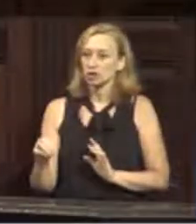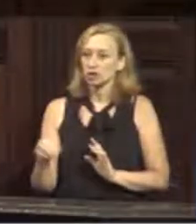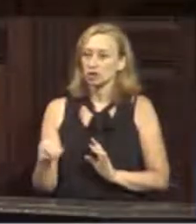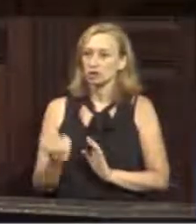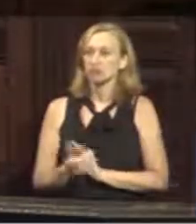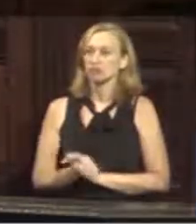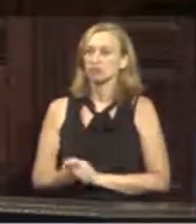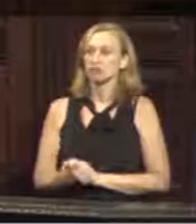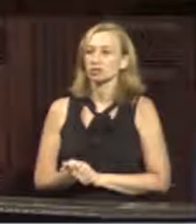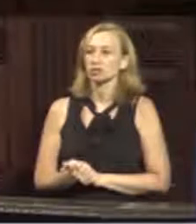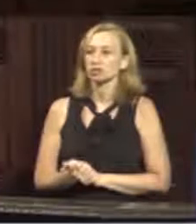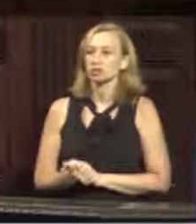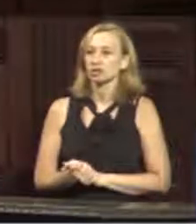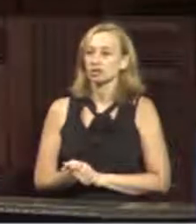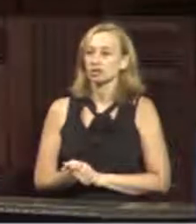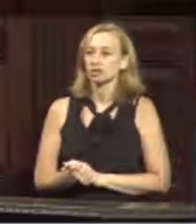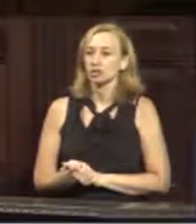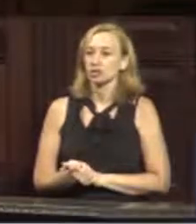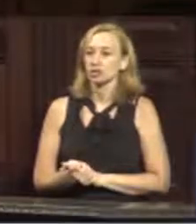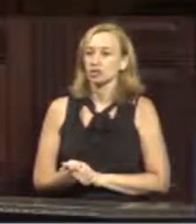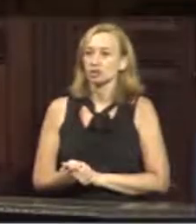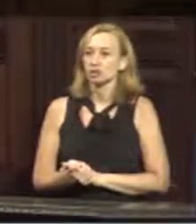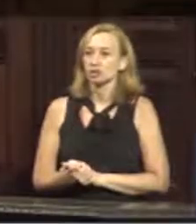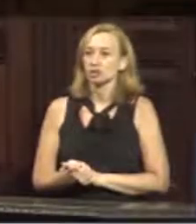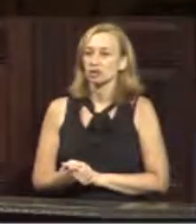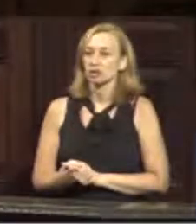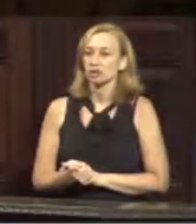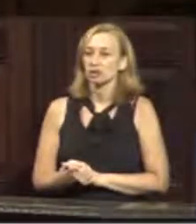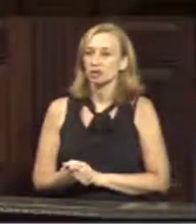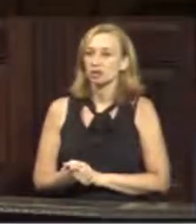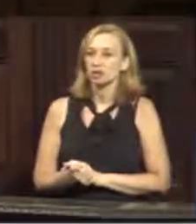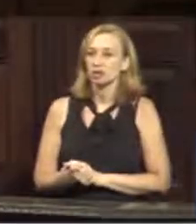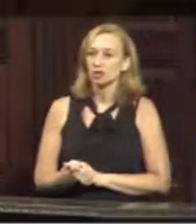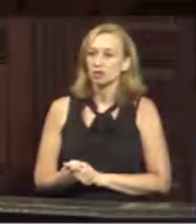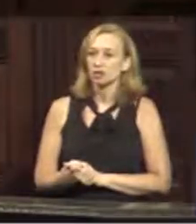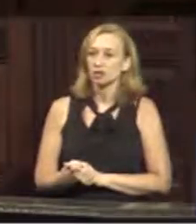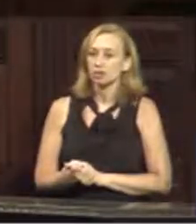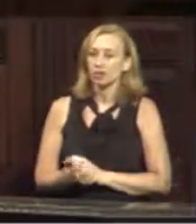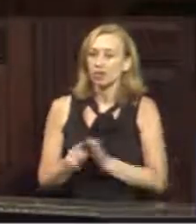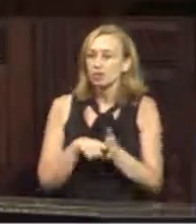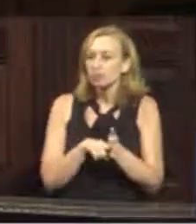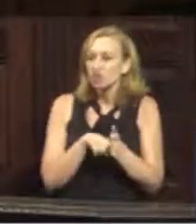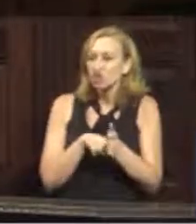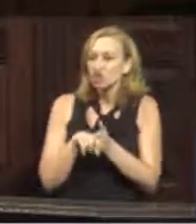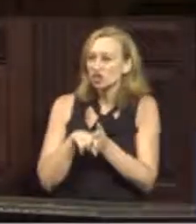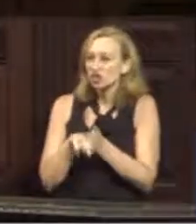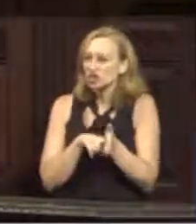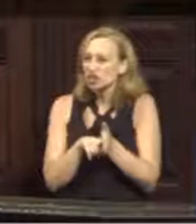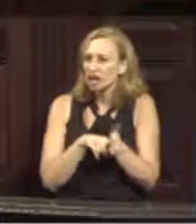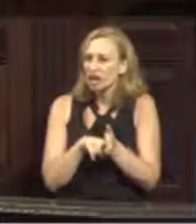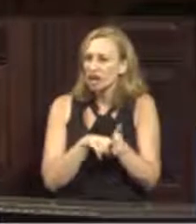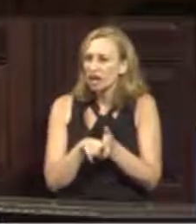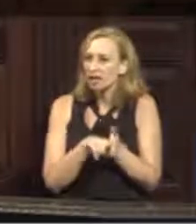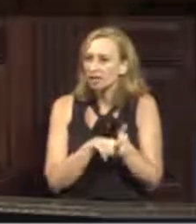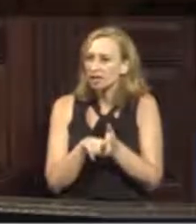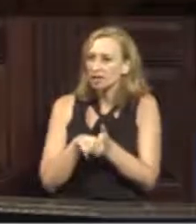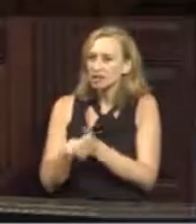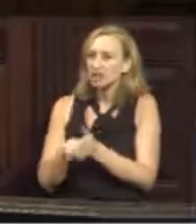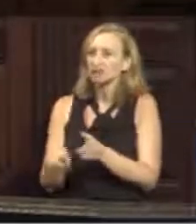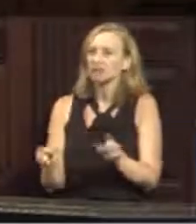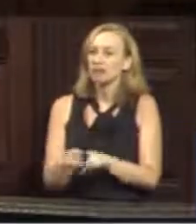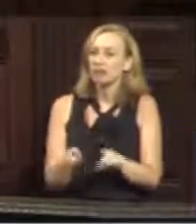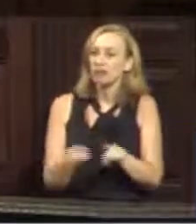SPED completo para a fase de exploração e para a fase